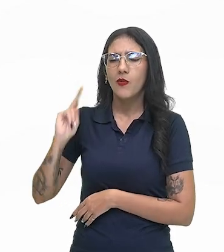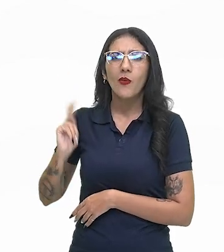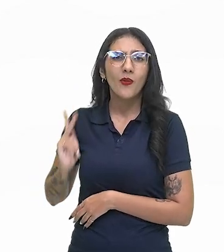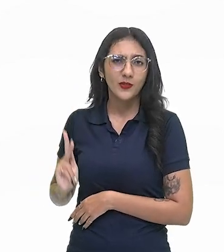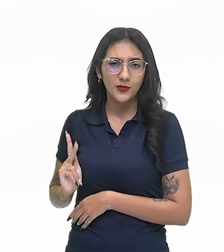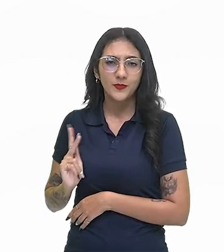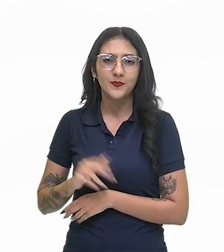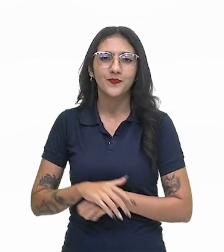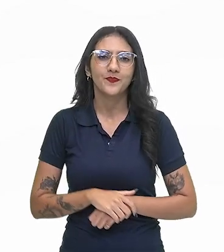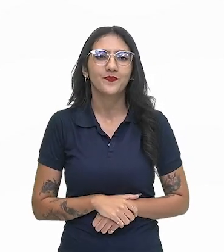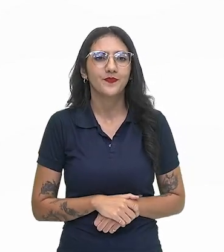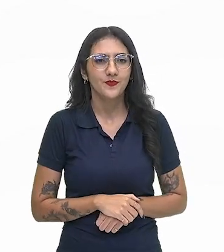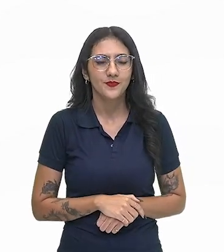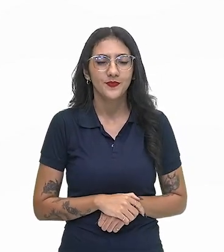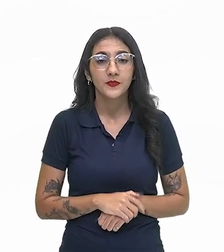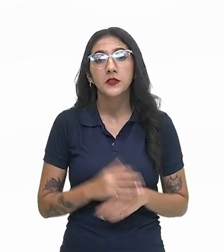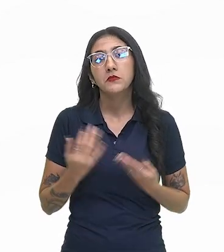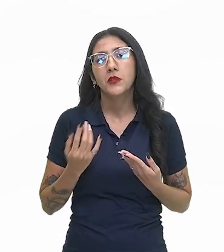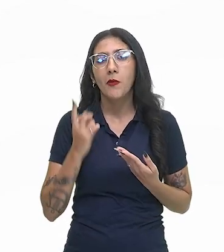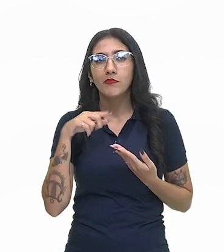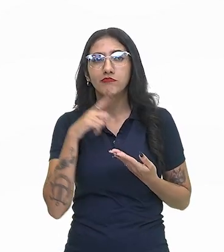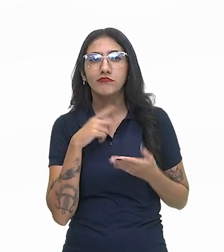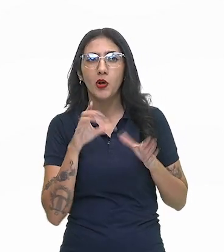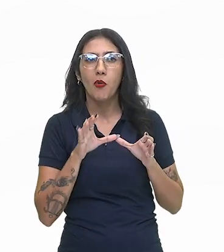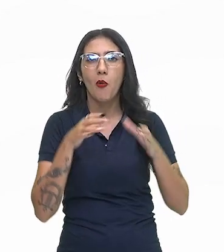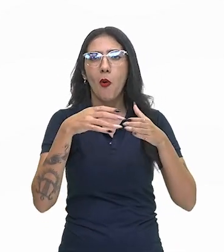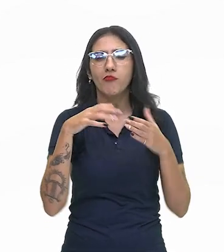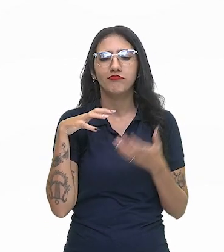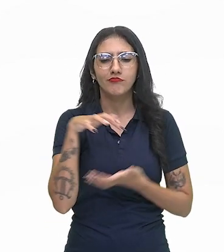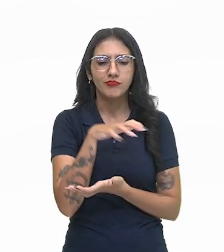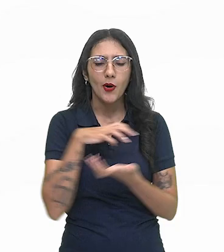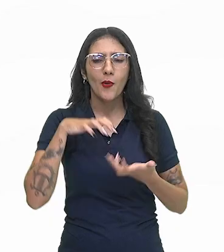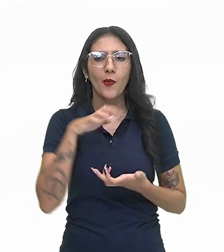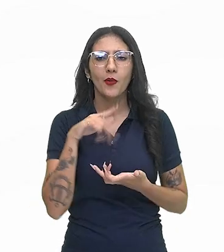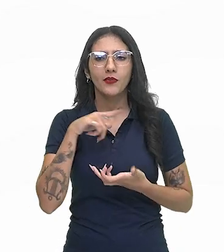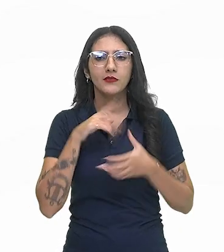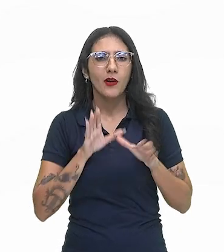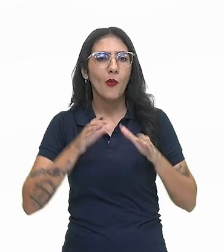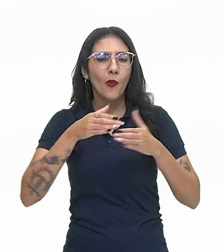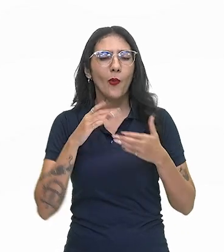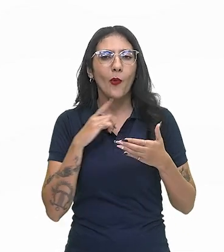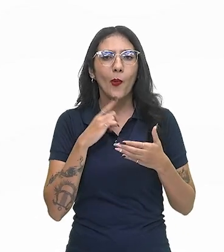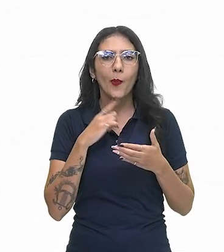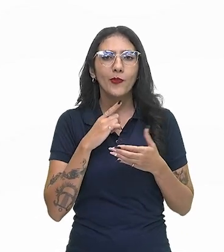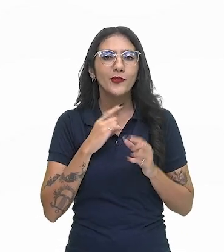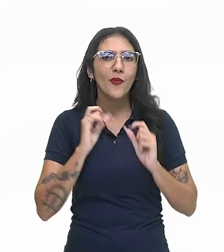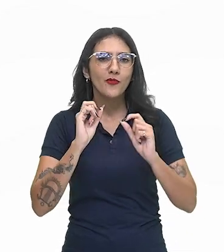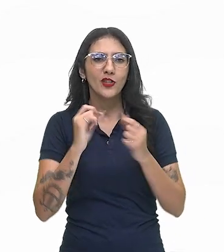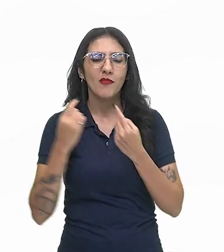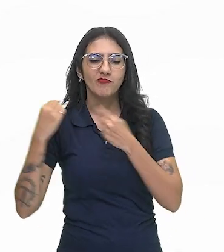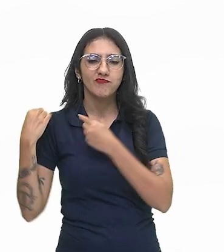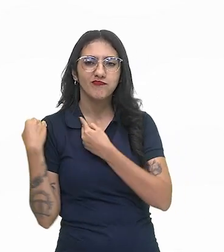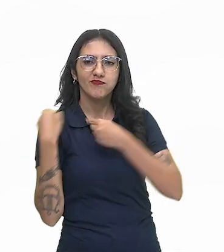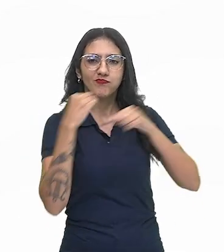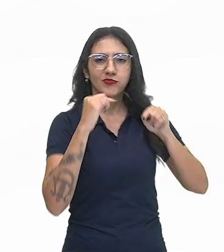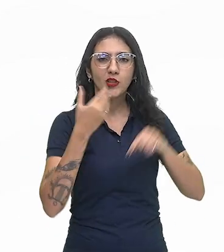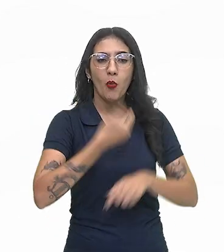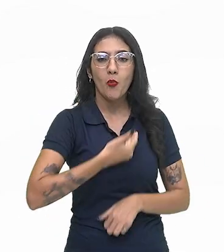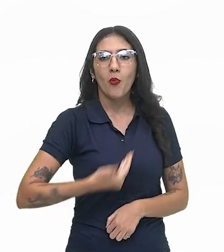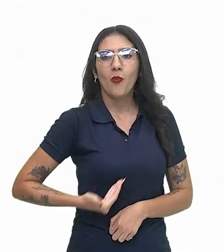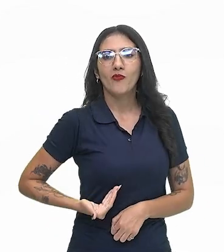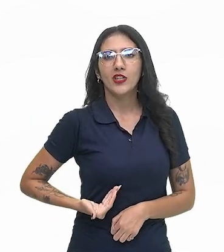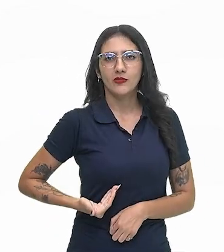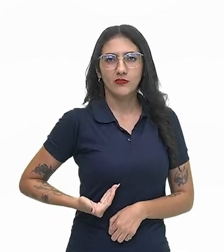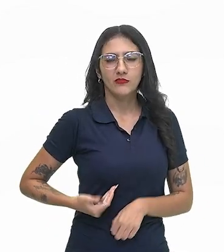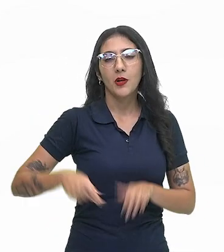já dissemos, as rebeliões provinciais foram movimentos de revolta contra o governo central do